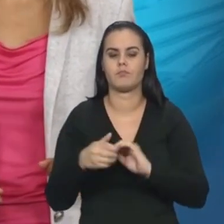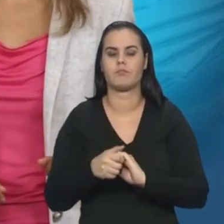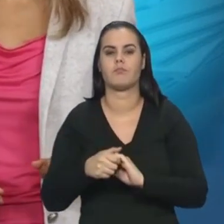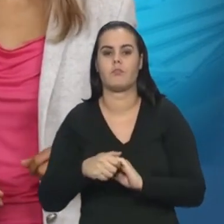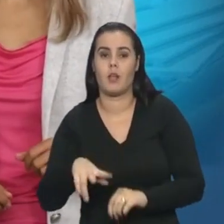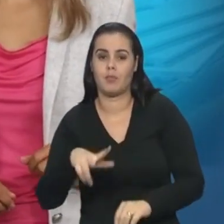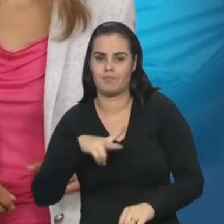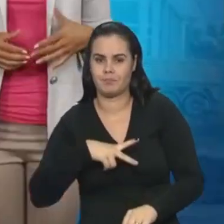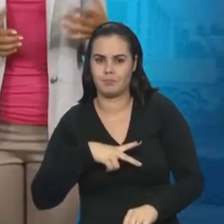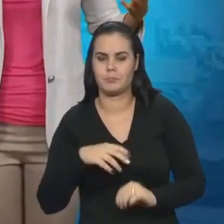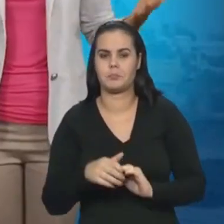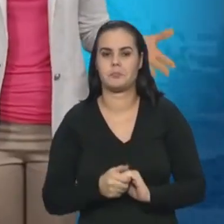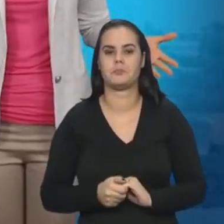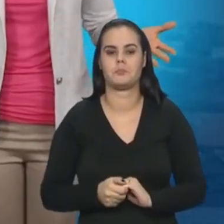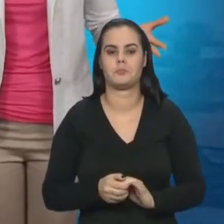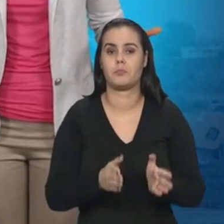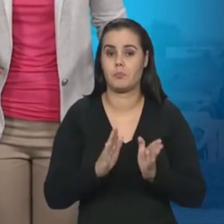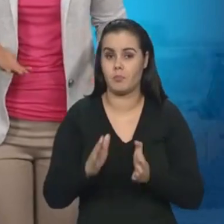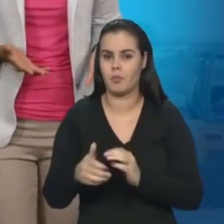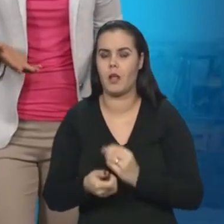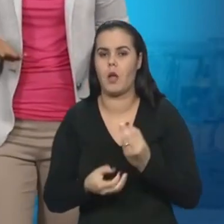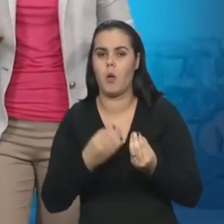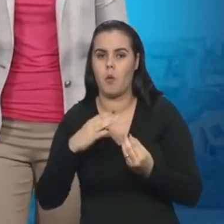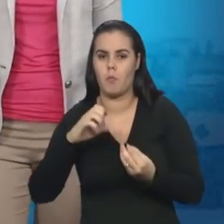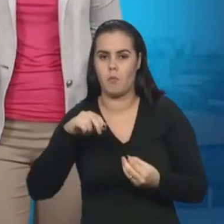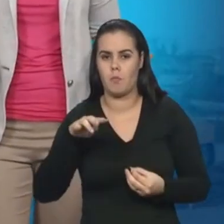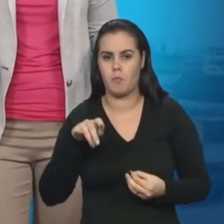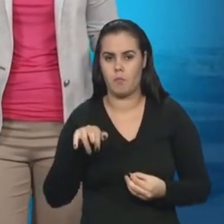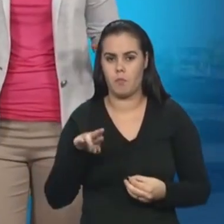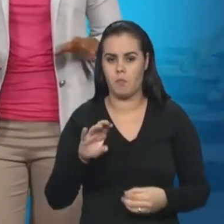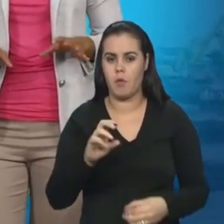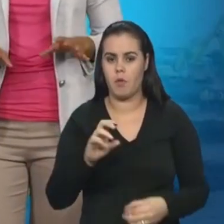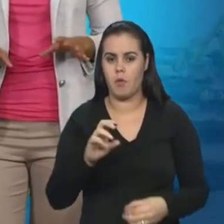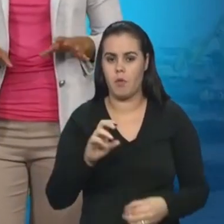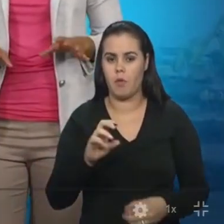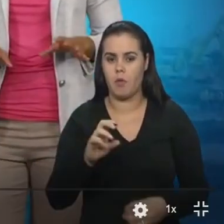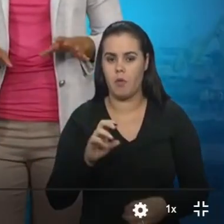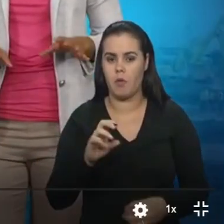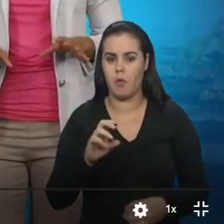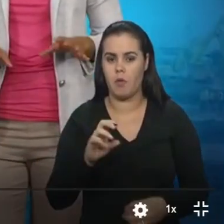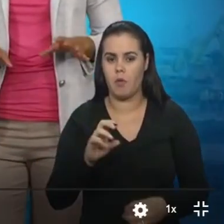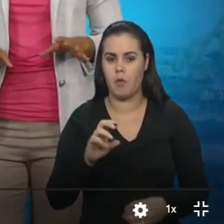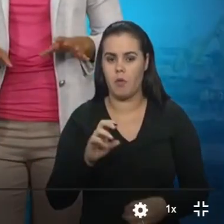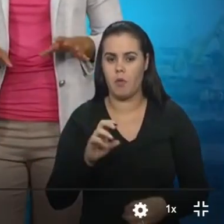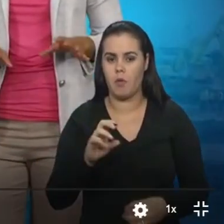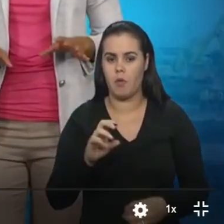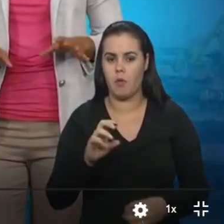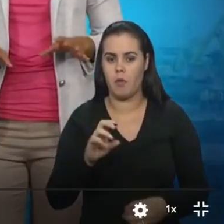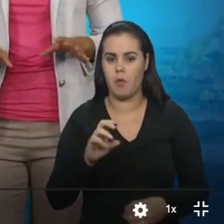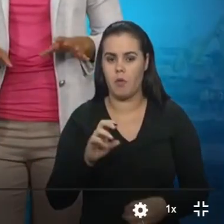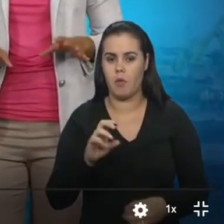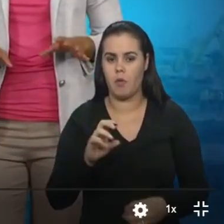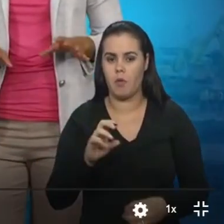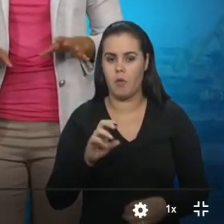fabricação personalizada. Como o canteiro abriga uma enorme quantidade de diferentes